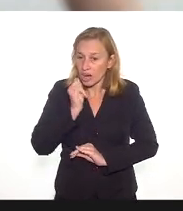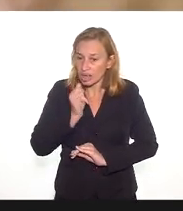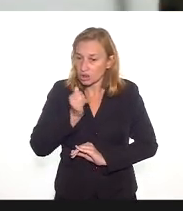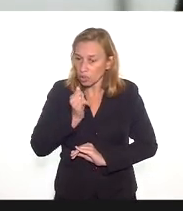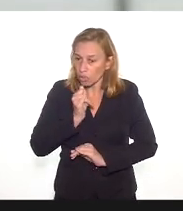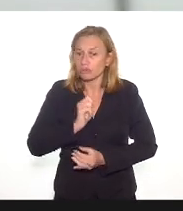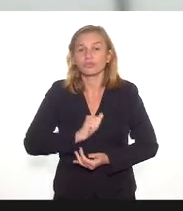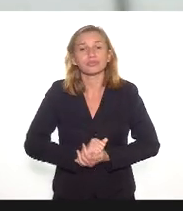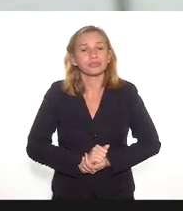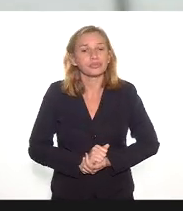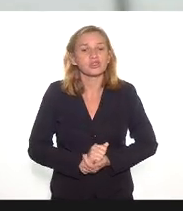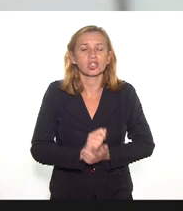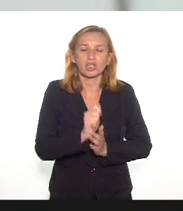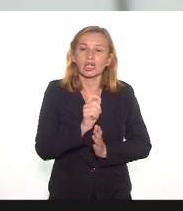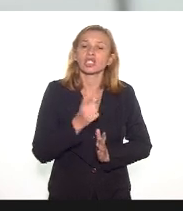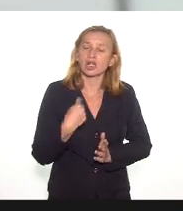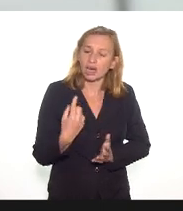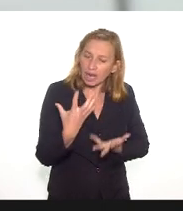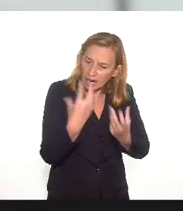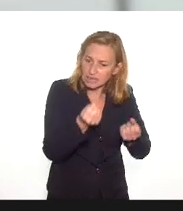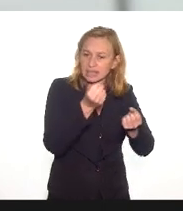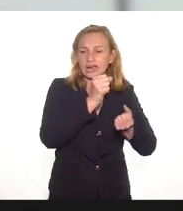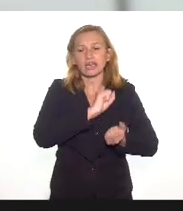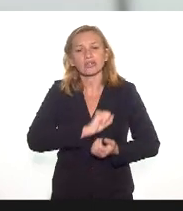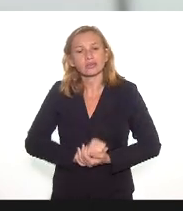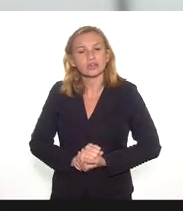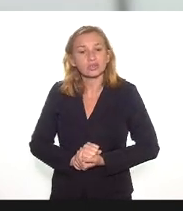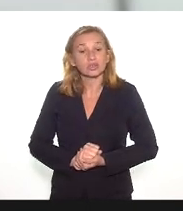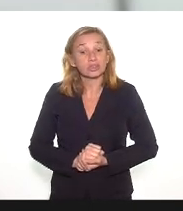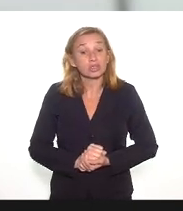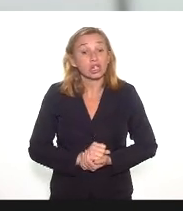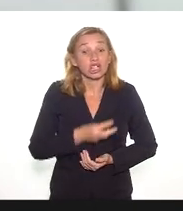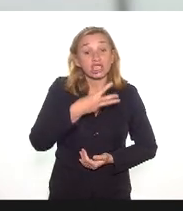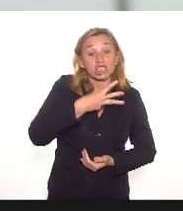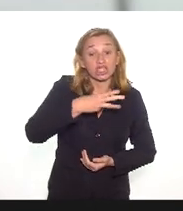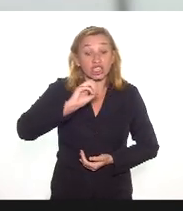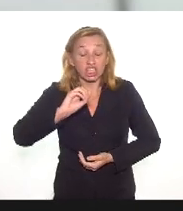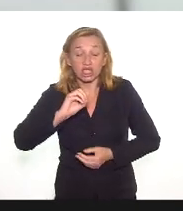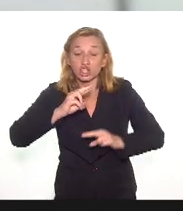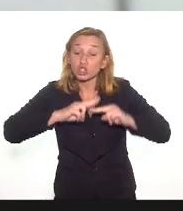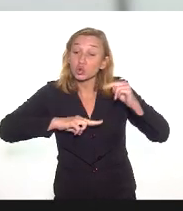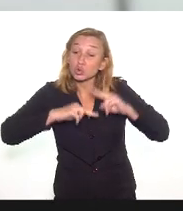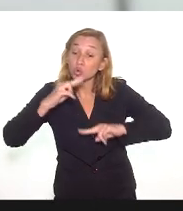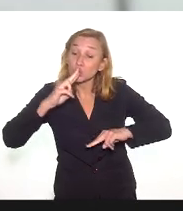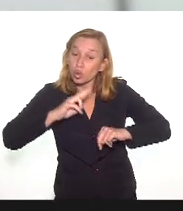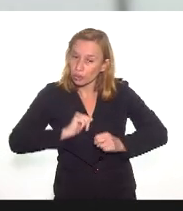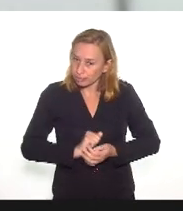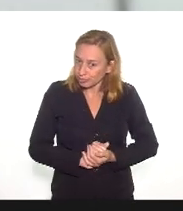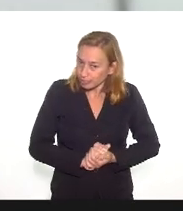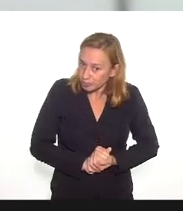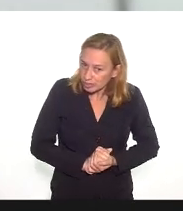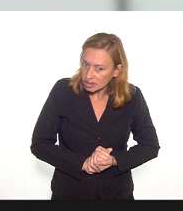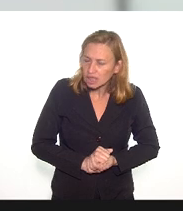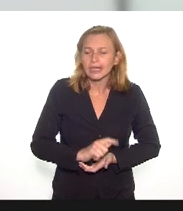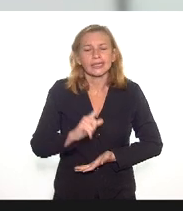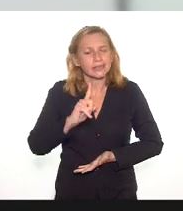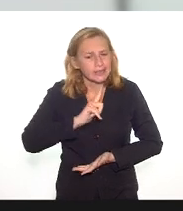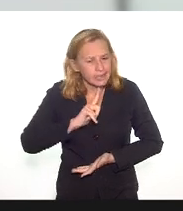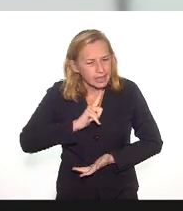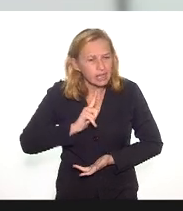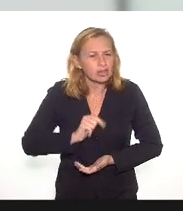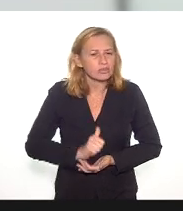complexo, será aceito. Bom, a partir de 30 de junho, nós